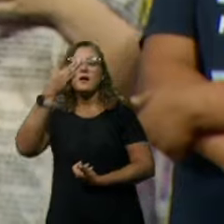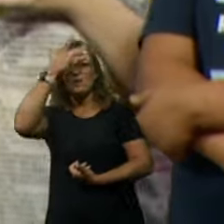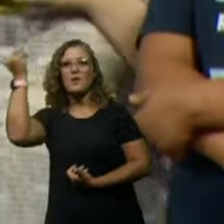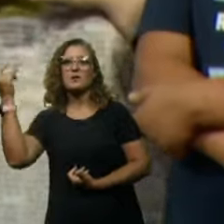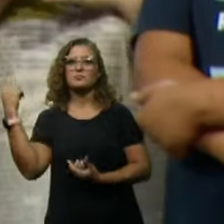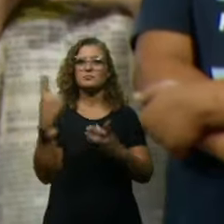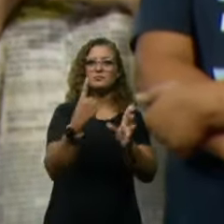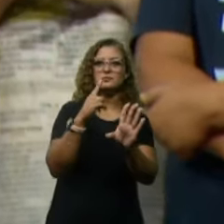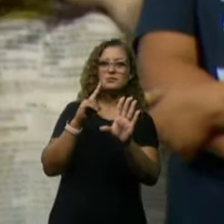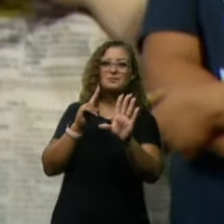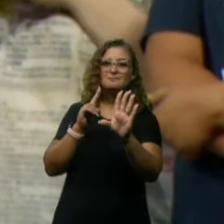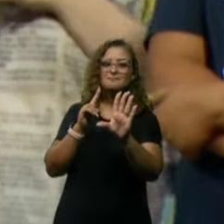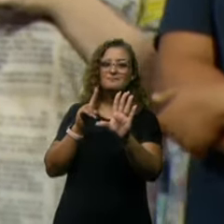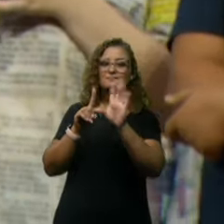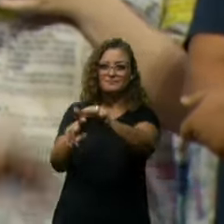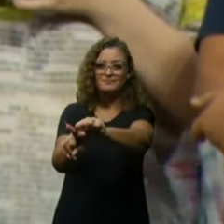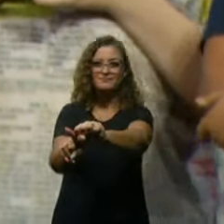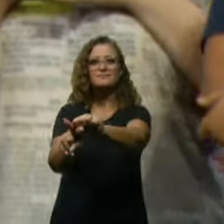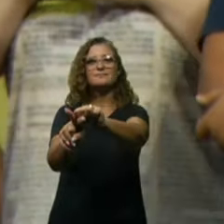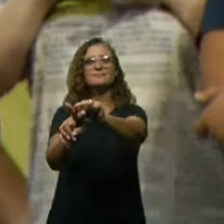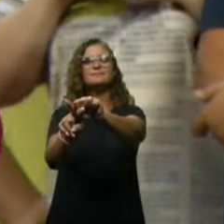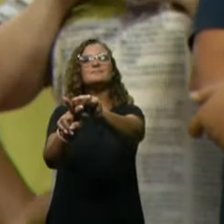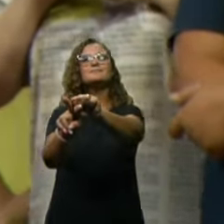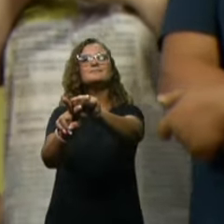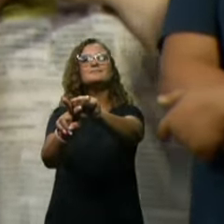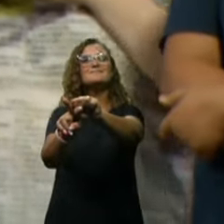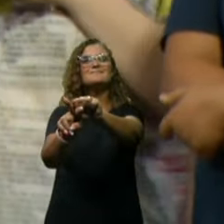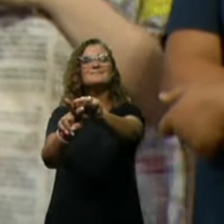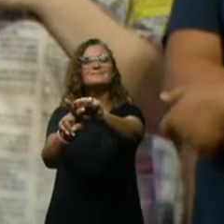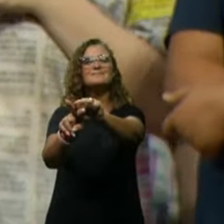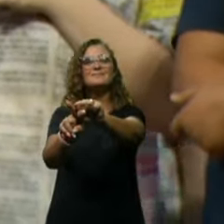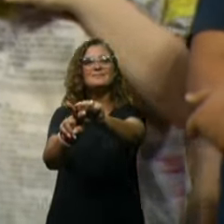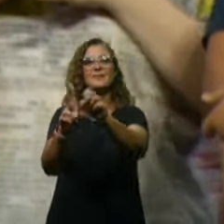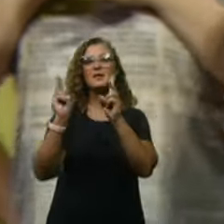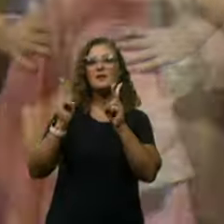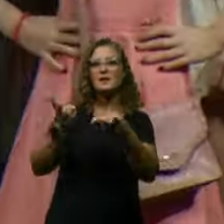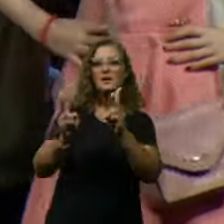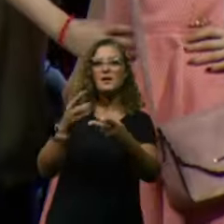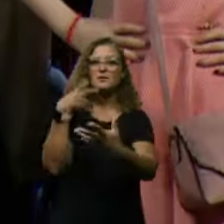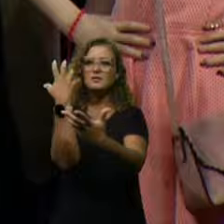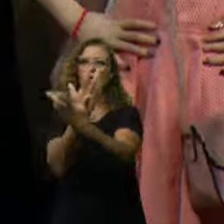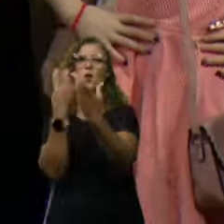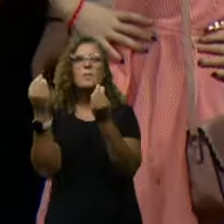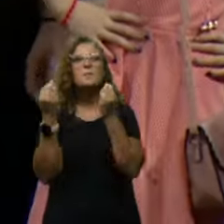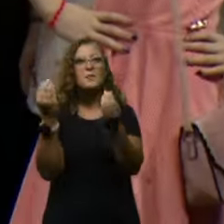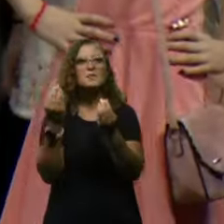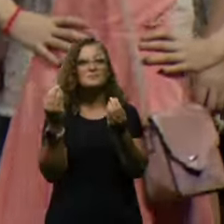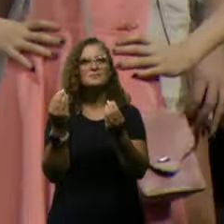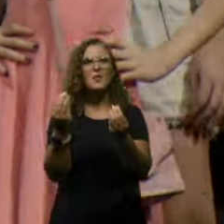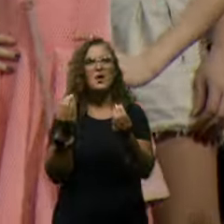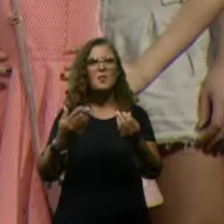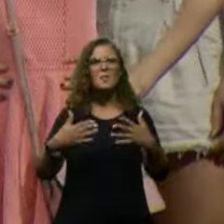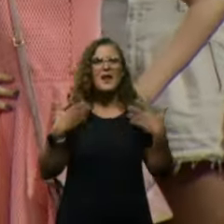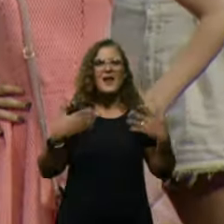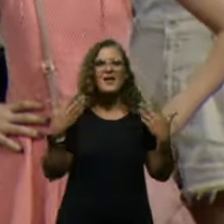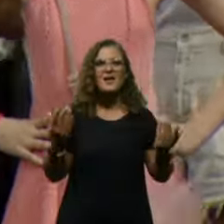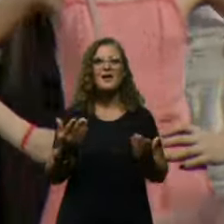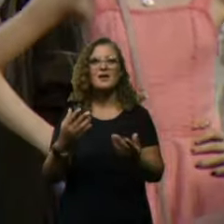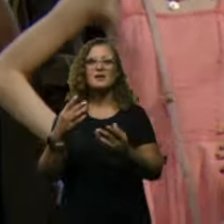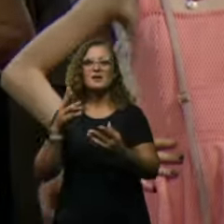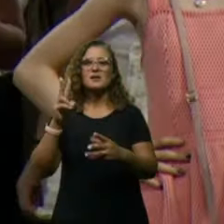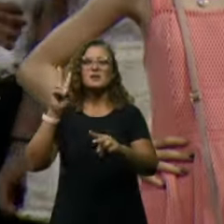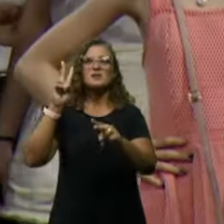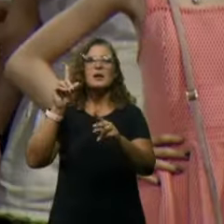de uma cadeia e um sistema dizer para ele que tá preto e ele diz fiel tu mas a palavra que a sai